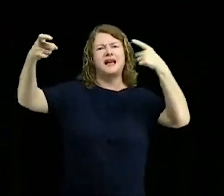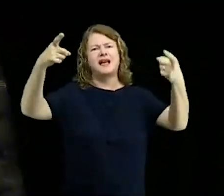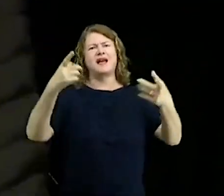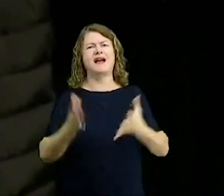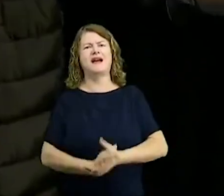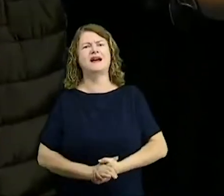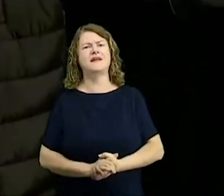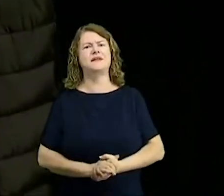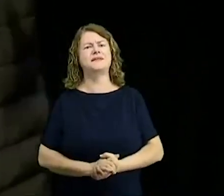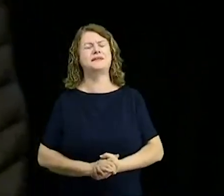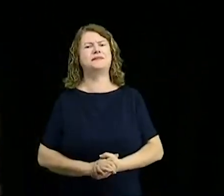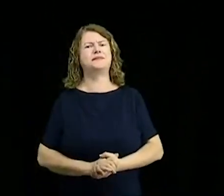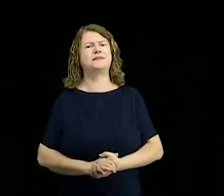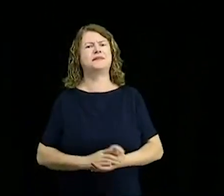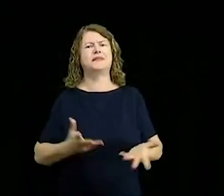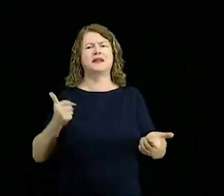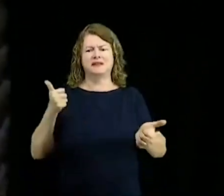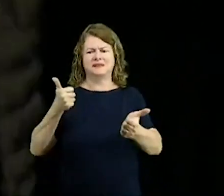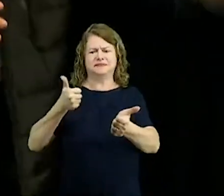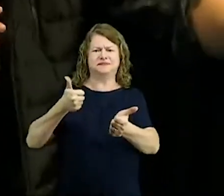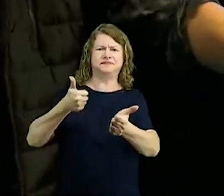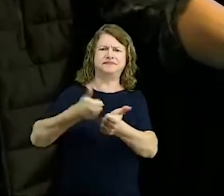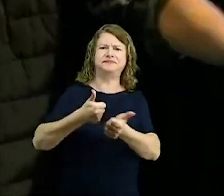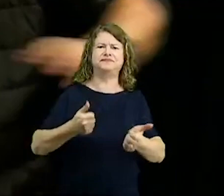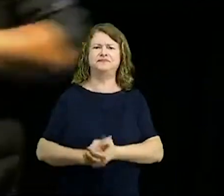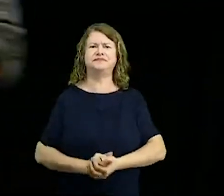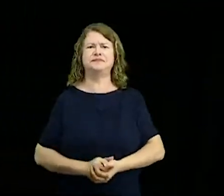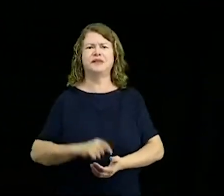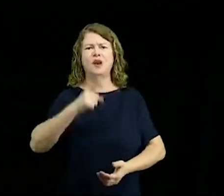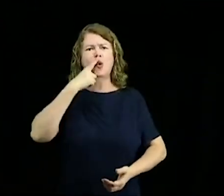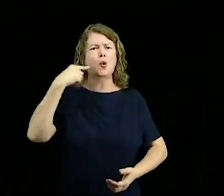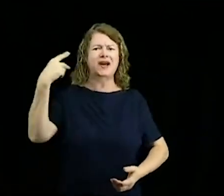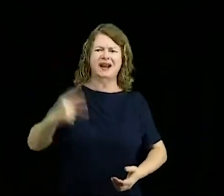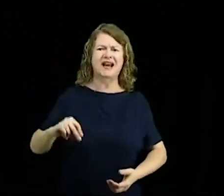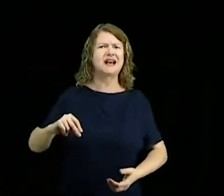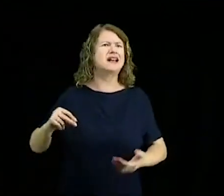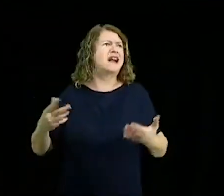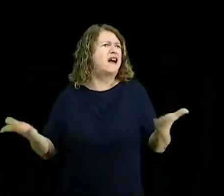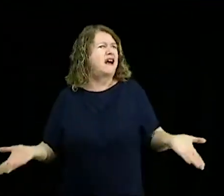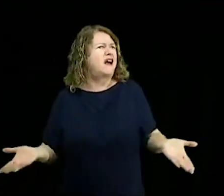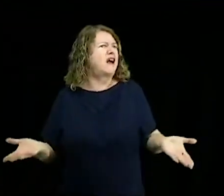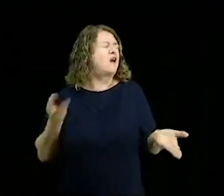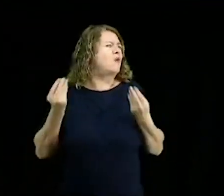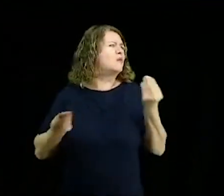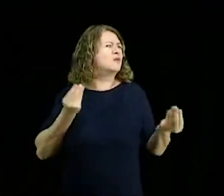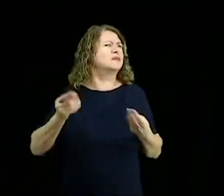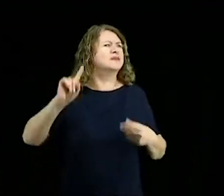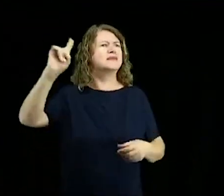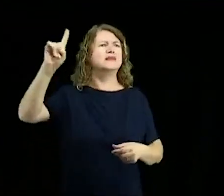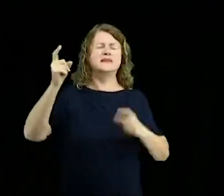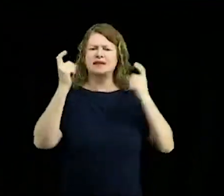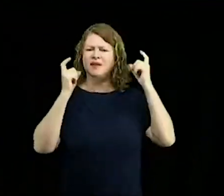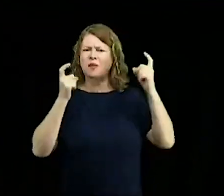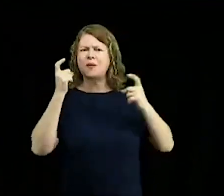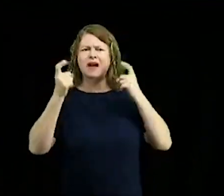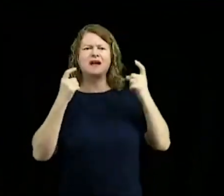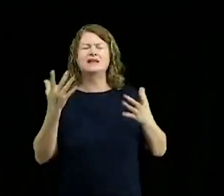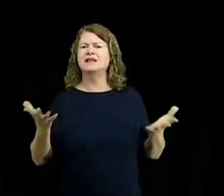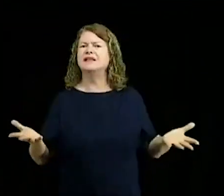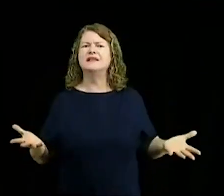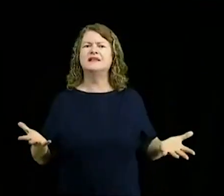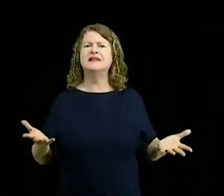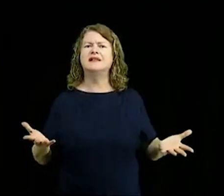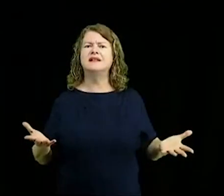aos Balcãs, com a guerra da Ucrânia? Será que Deus está preocupado agora? É com a